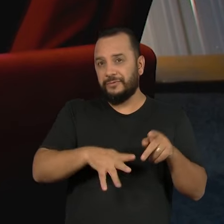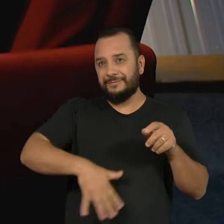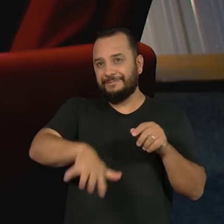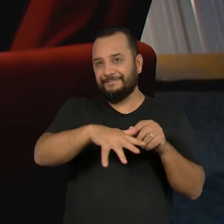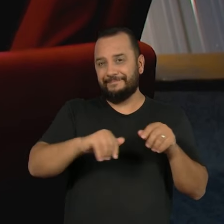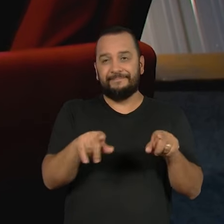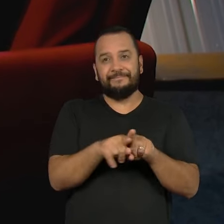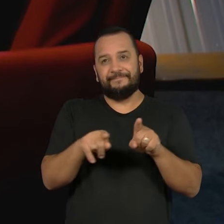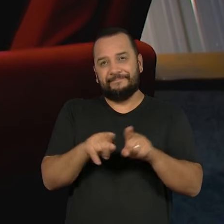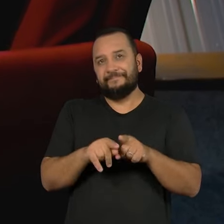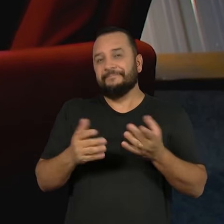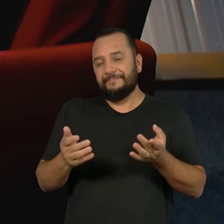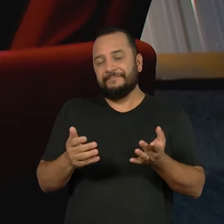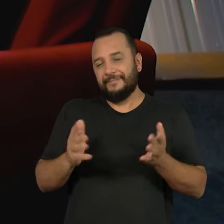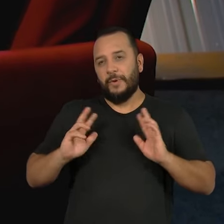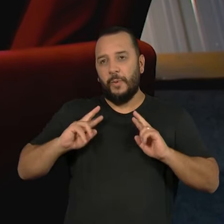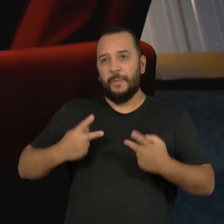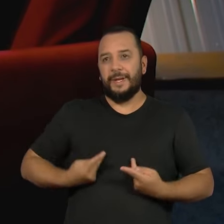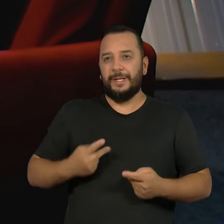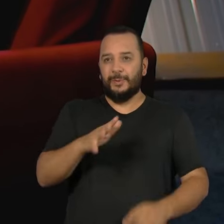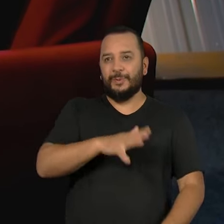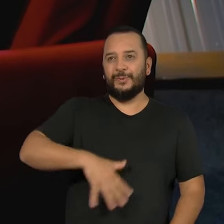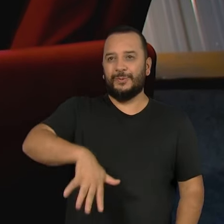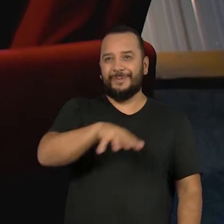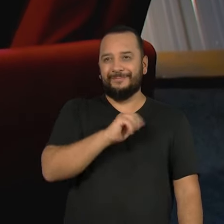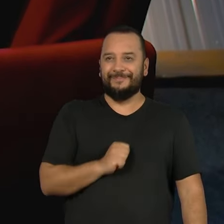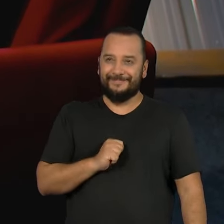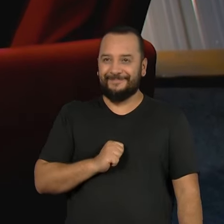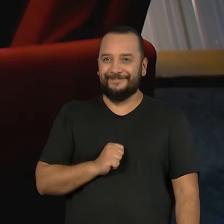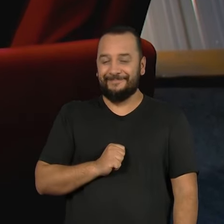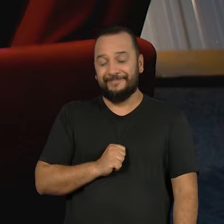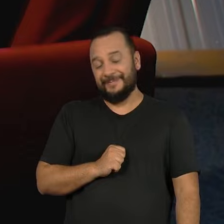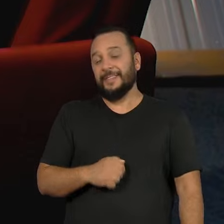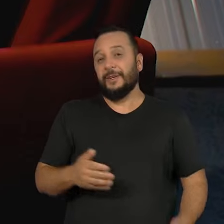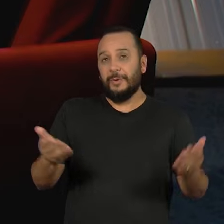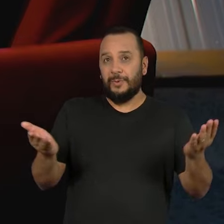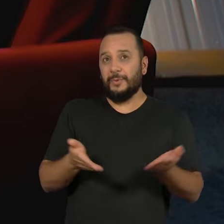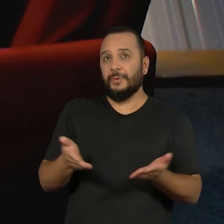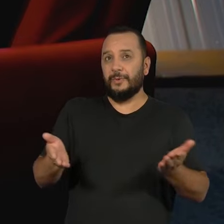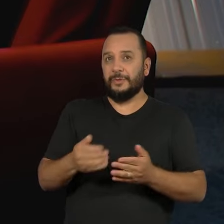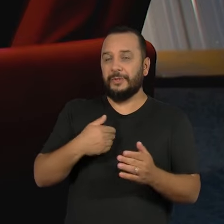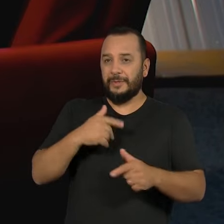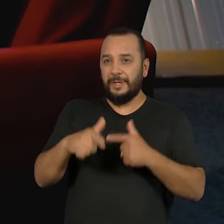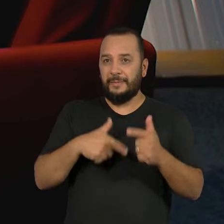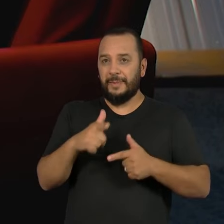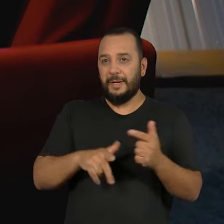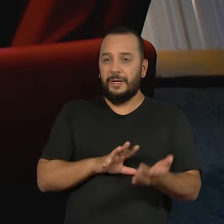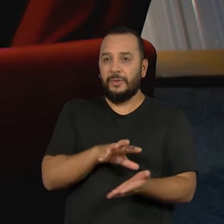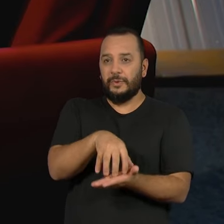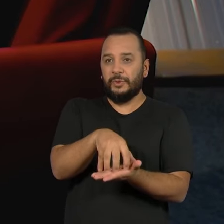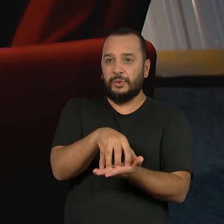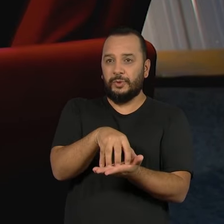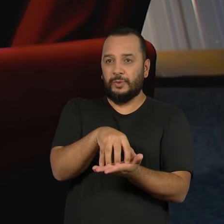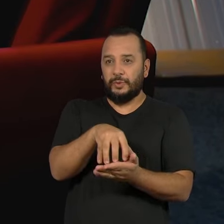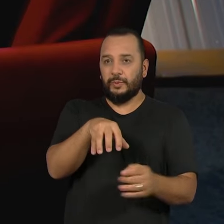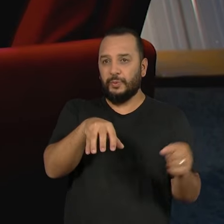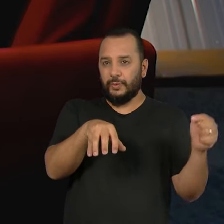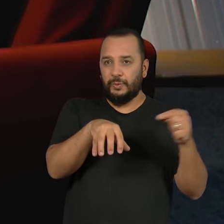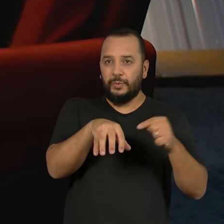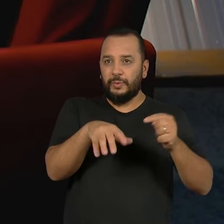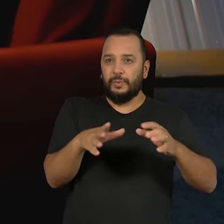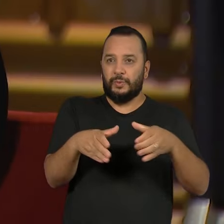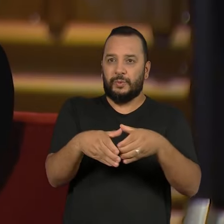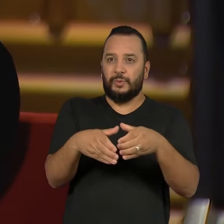das humanidades e e hoje estou numa organização num Instituto tenho o privilégio de estar com uma